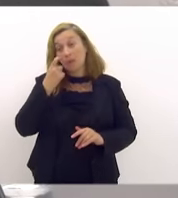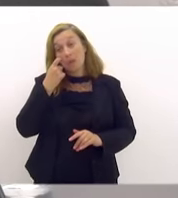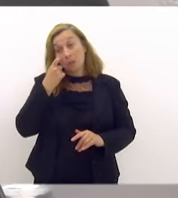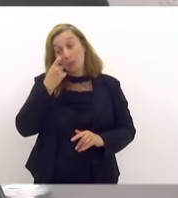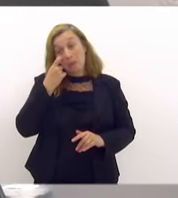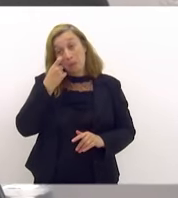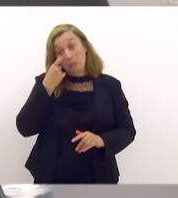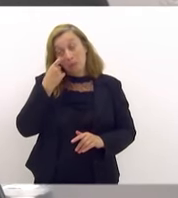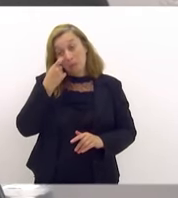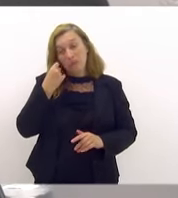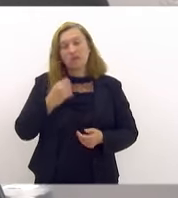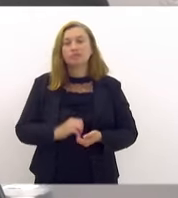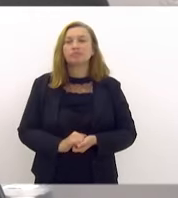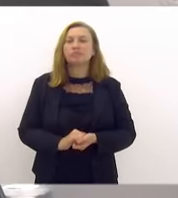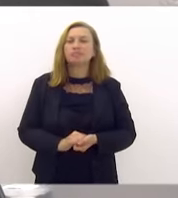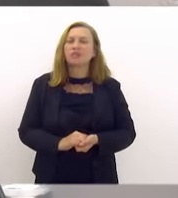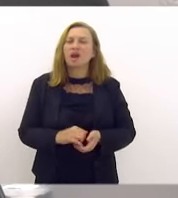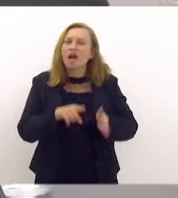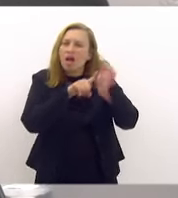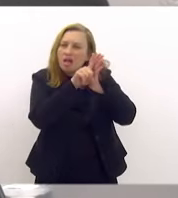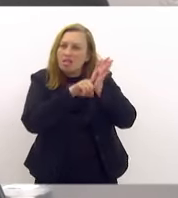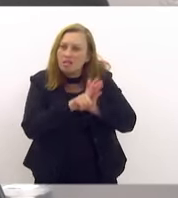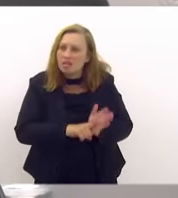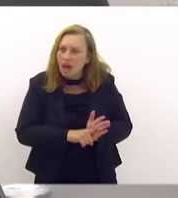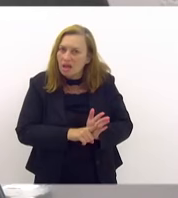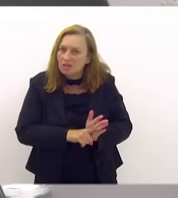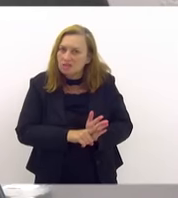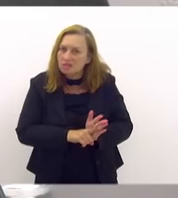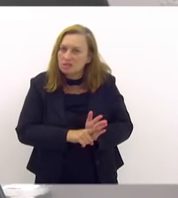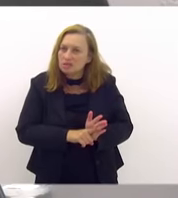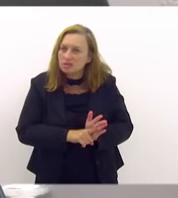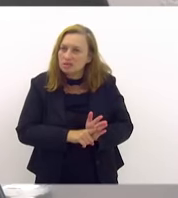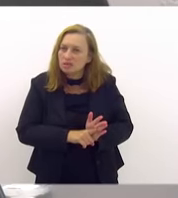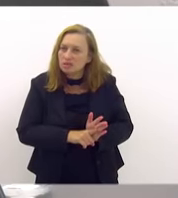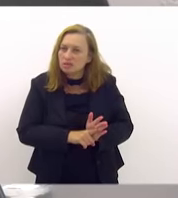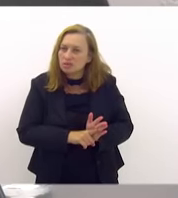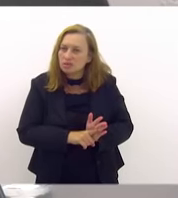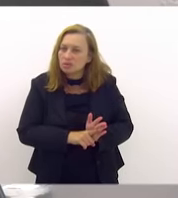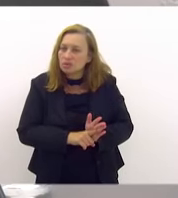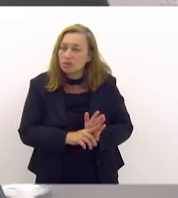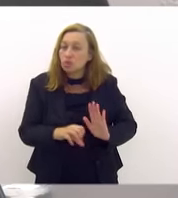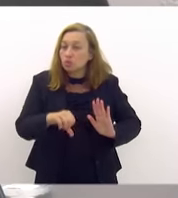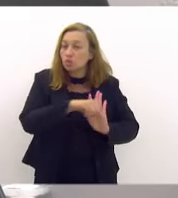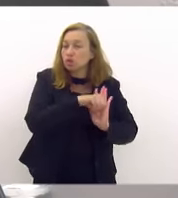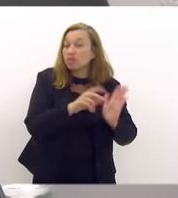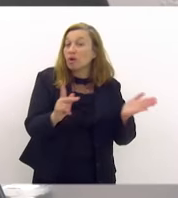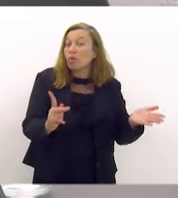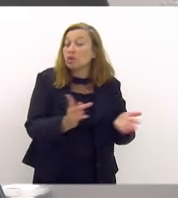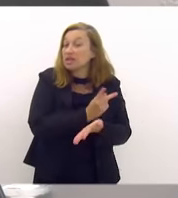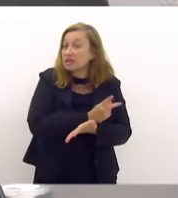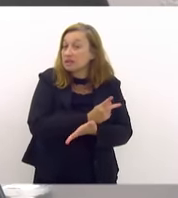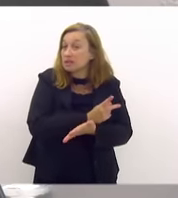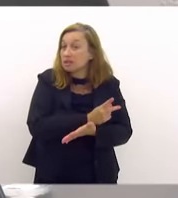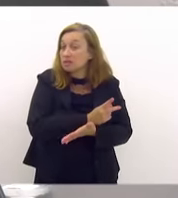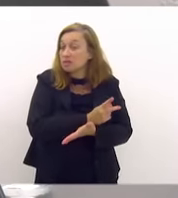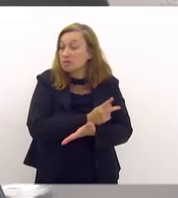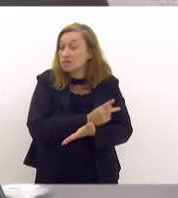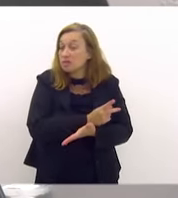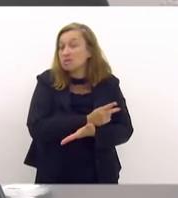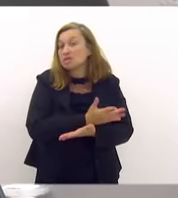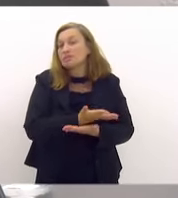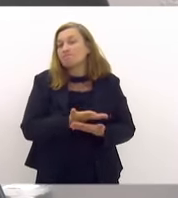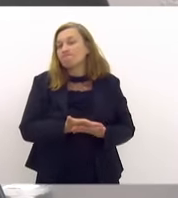um o A análise é de razoabilidade do indício colhido e é é